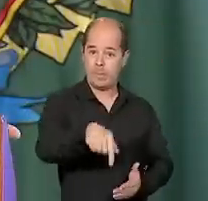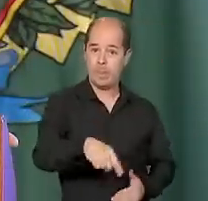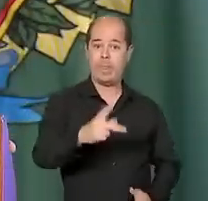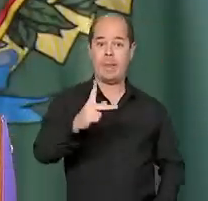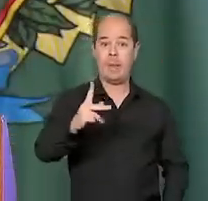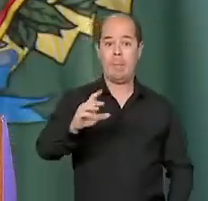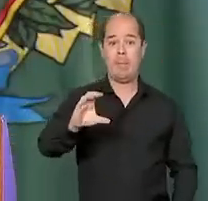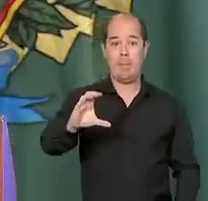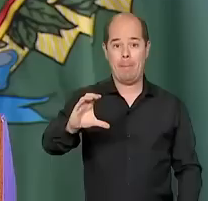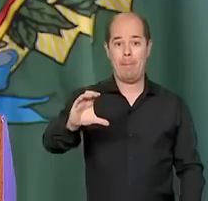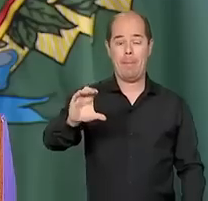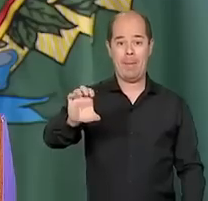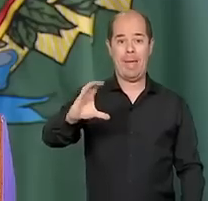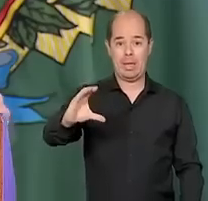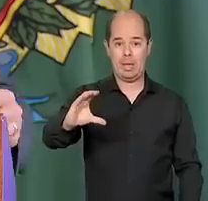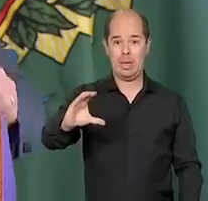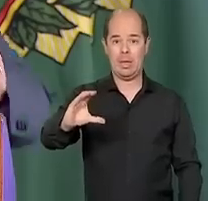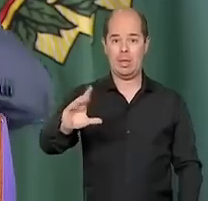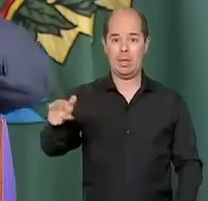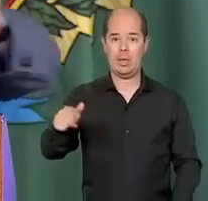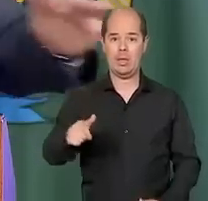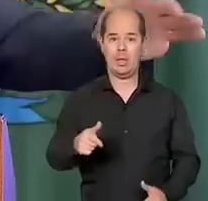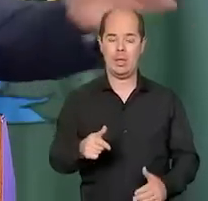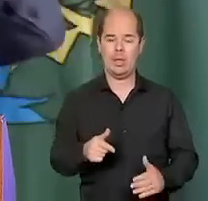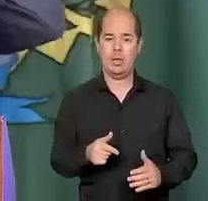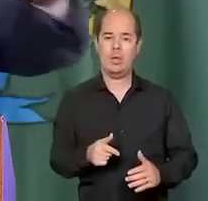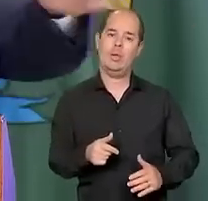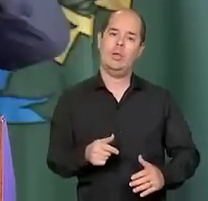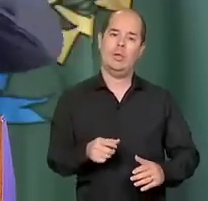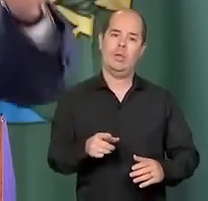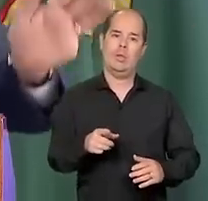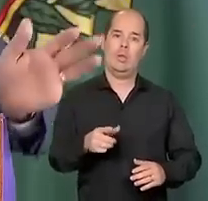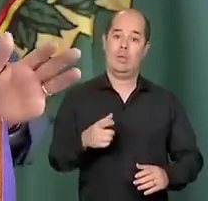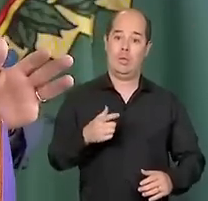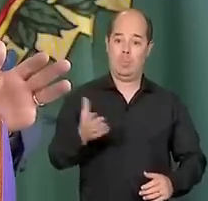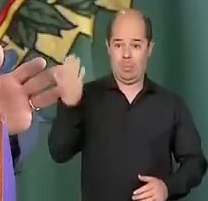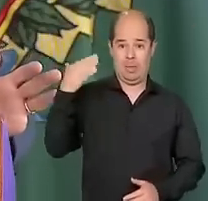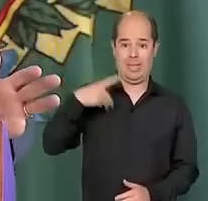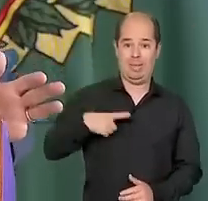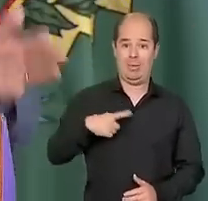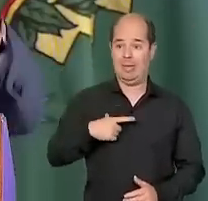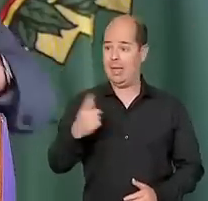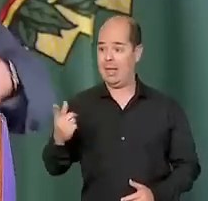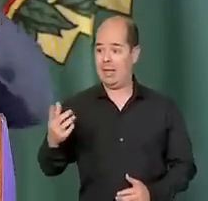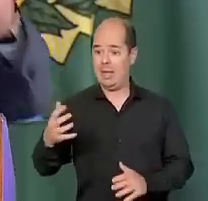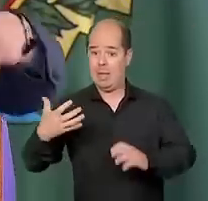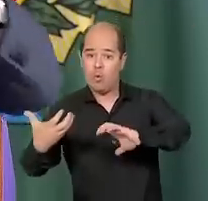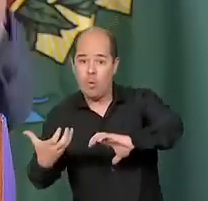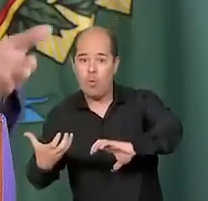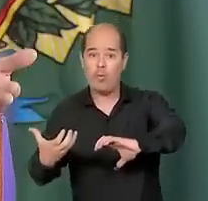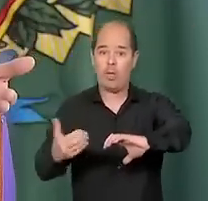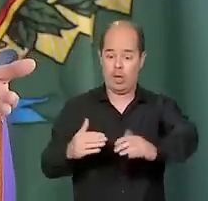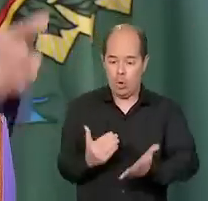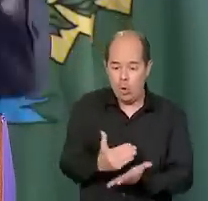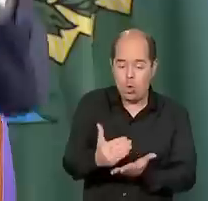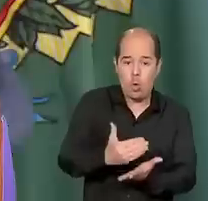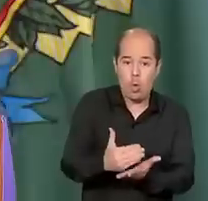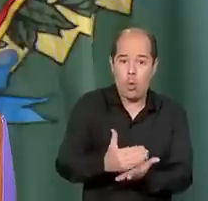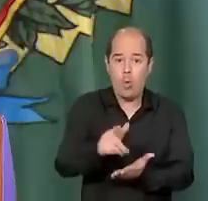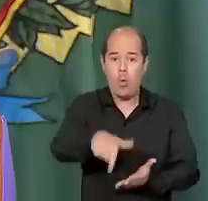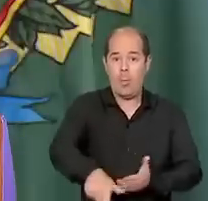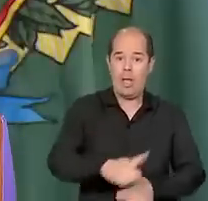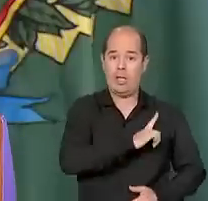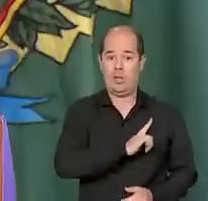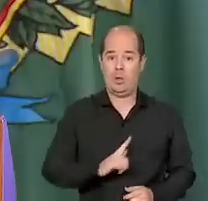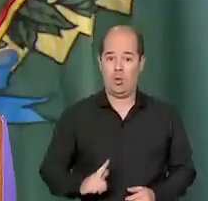da transição, fato sui generis na história da humanidade, um governo começar a governar